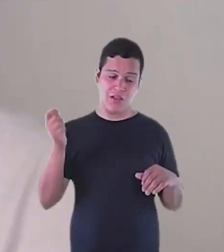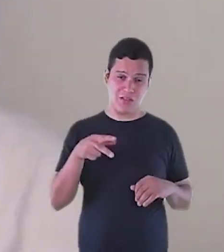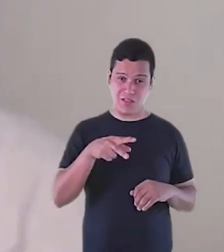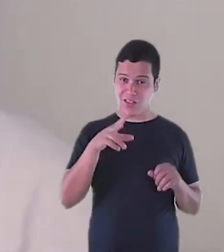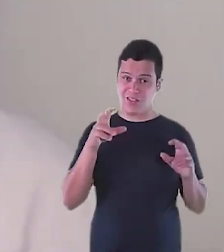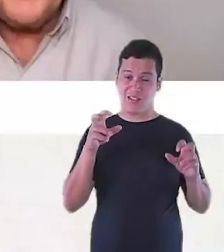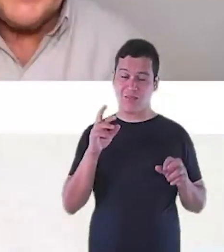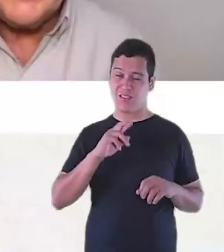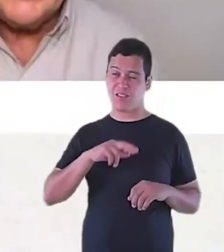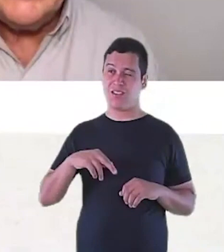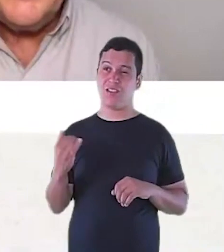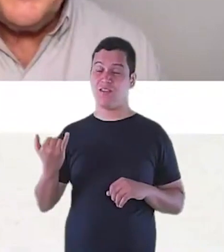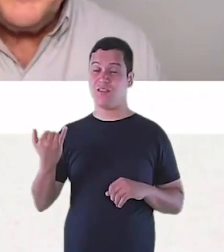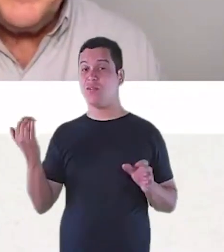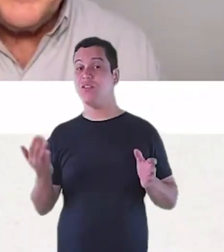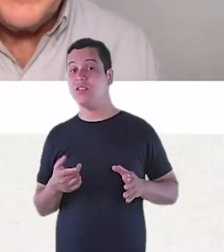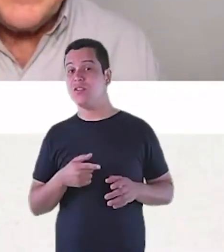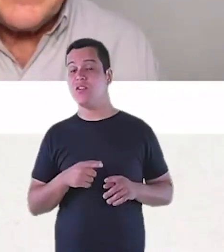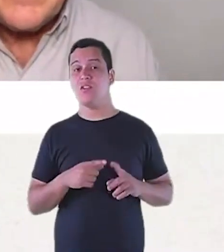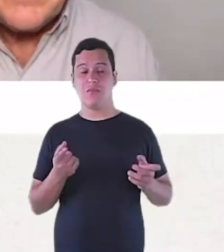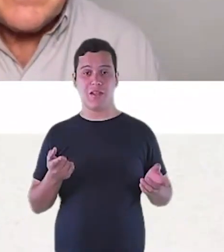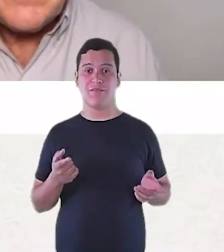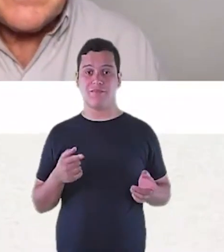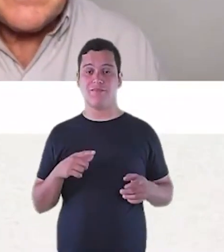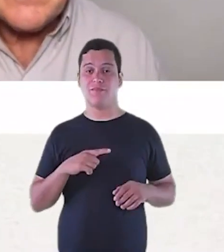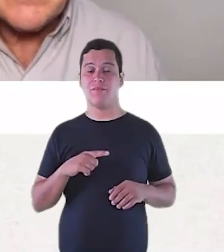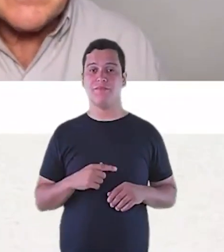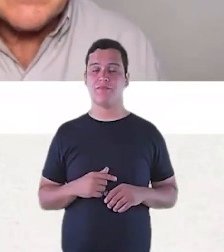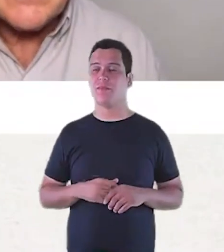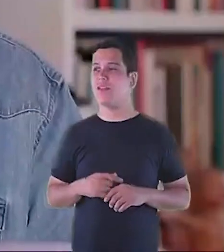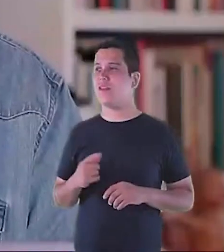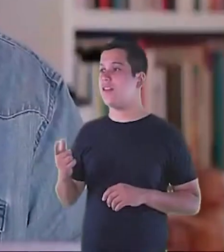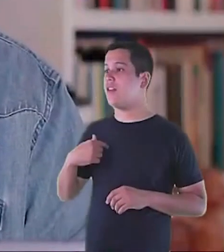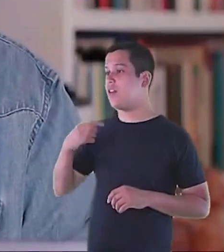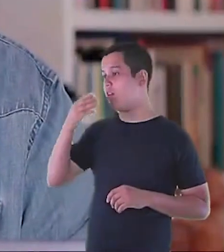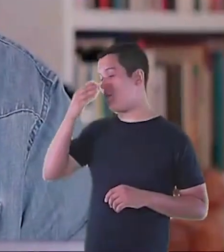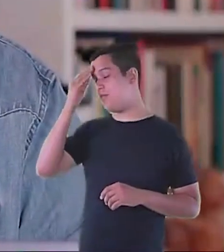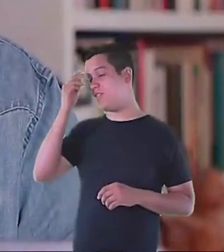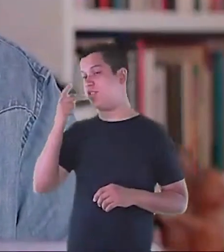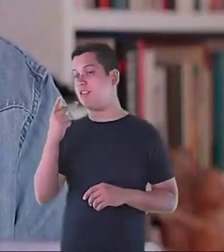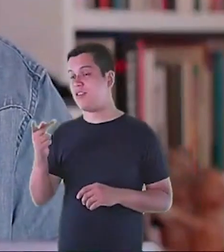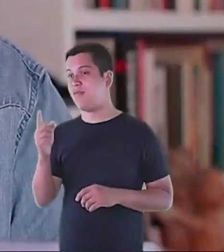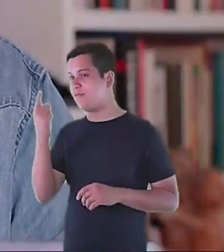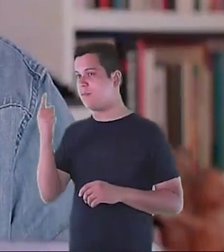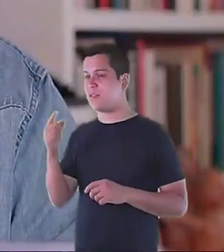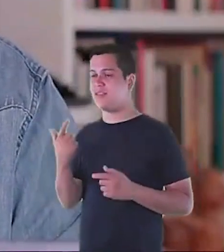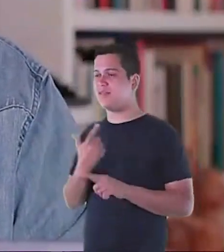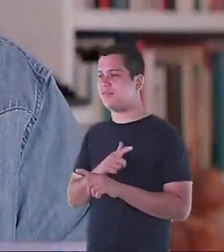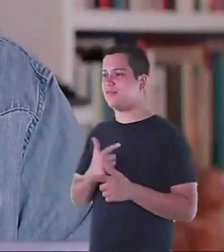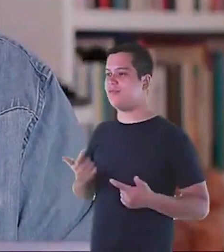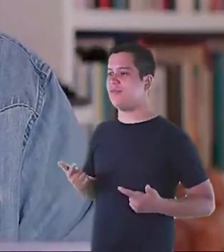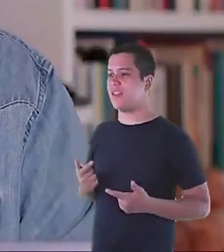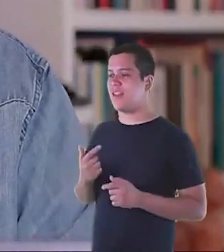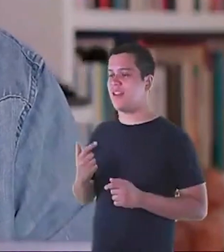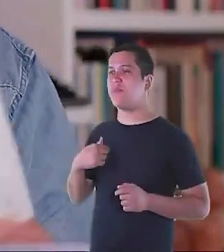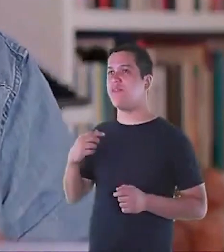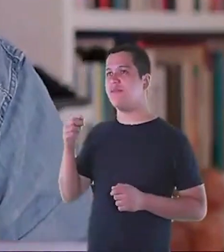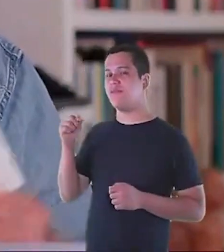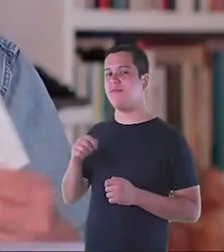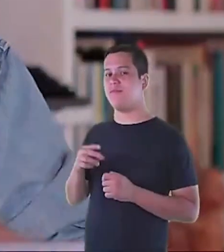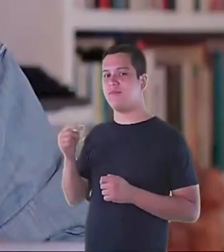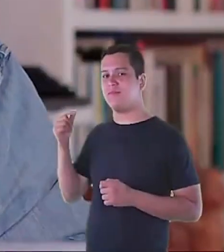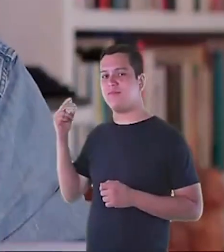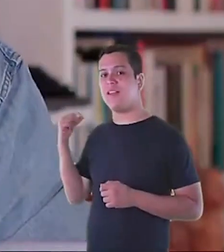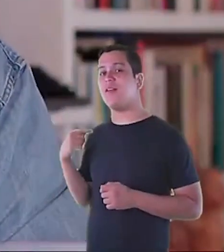continua em andamento. Hoje eu esqueci de contar um caso engraçado. Dessa vez não aconteceu não, mas uma vez eu levei, uma das